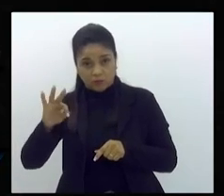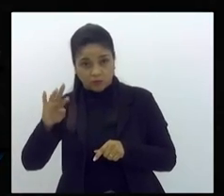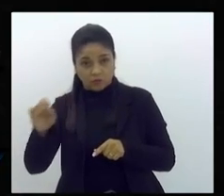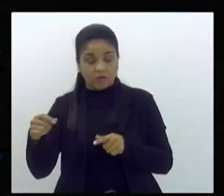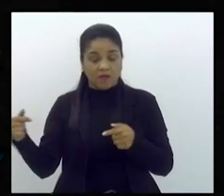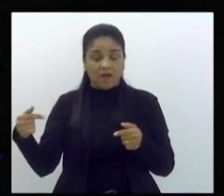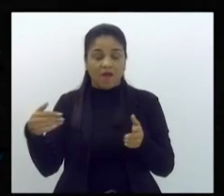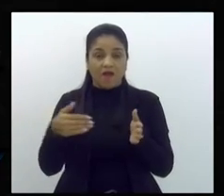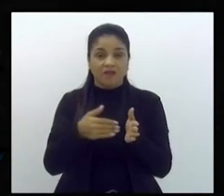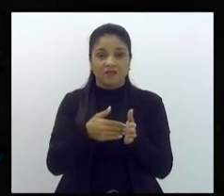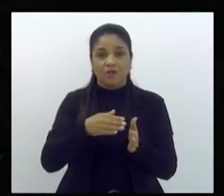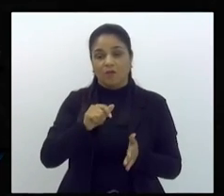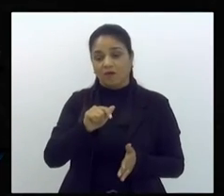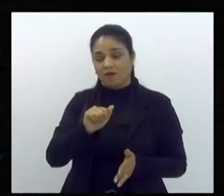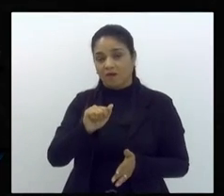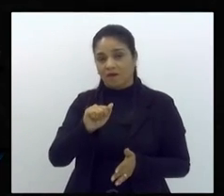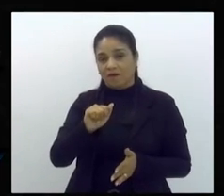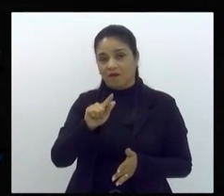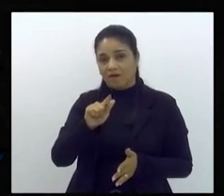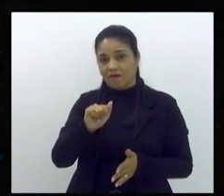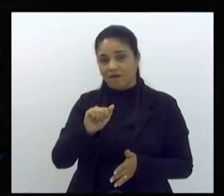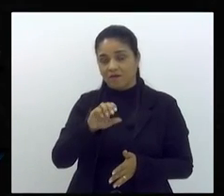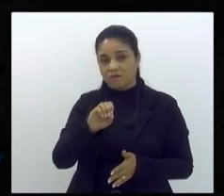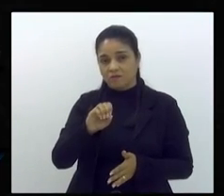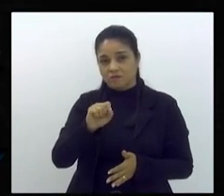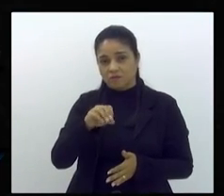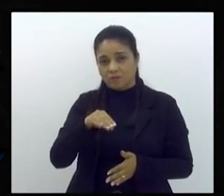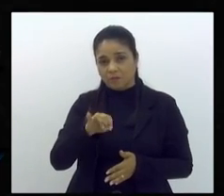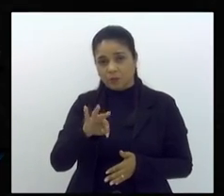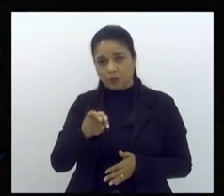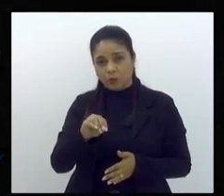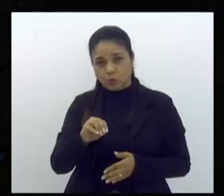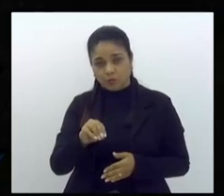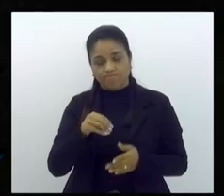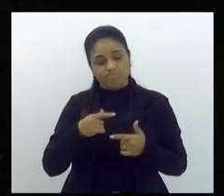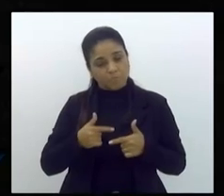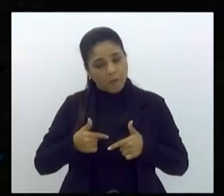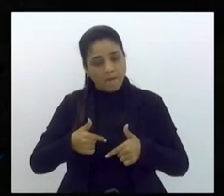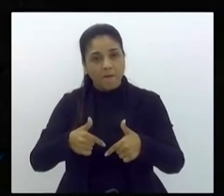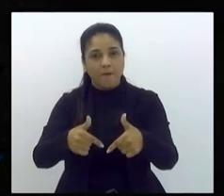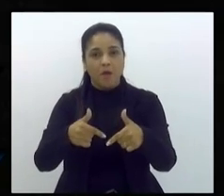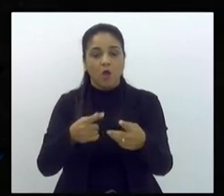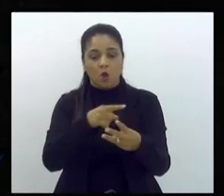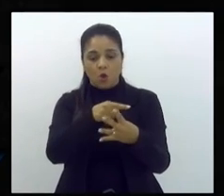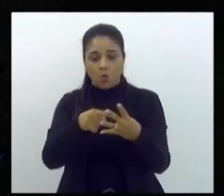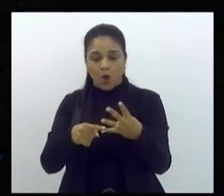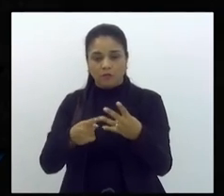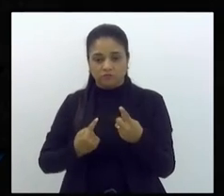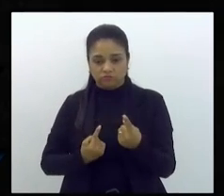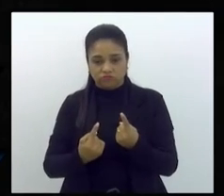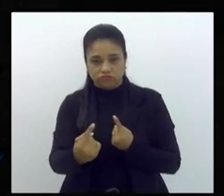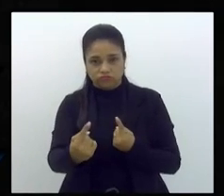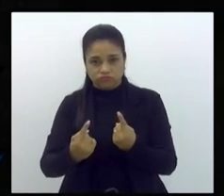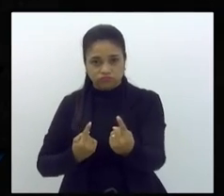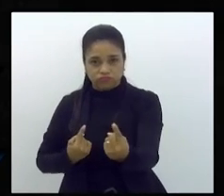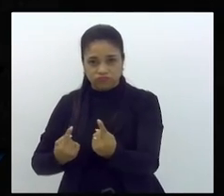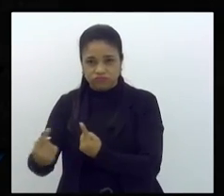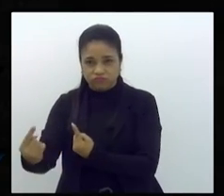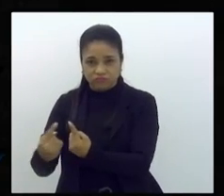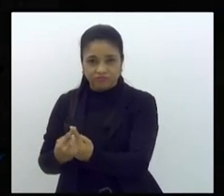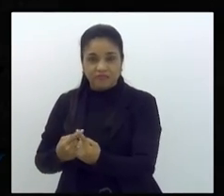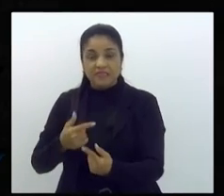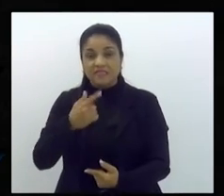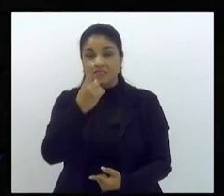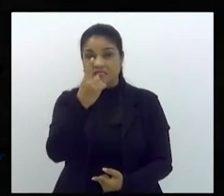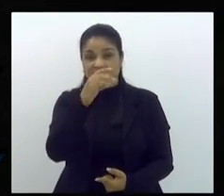a previsão é o que o sistema BRT opere plenamente com os seus quatro corredores com 100% dos ônibus